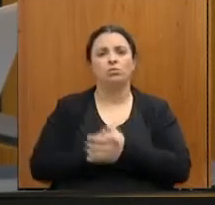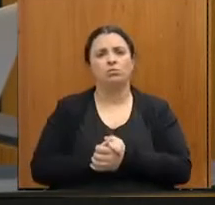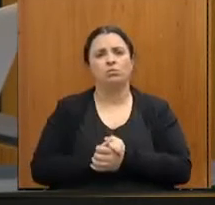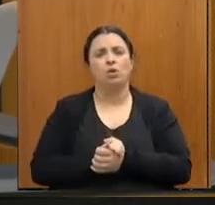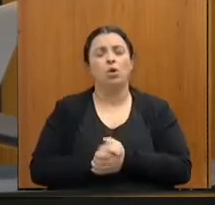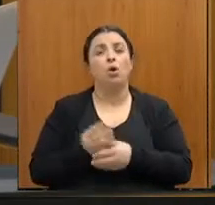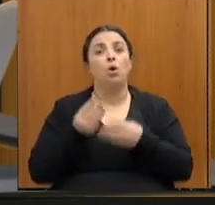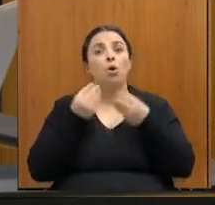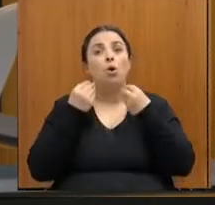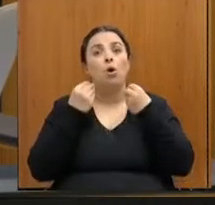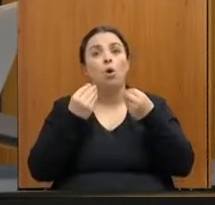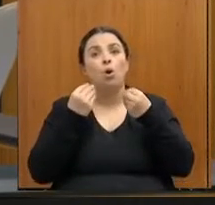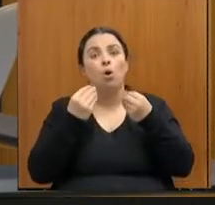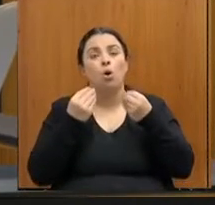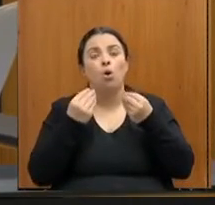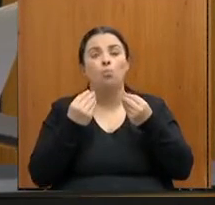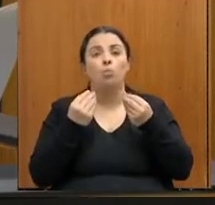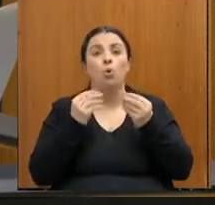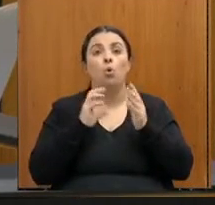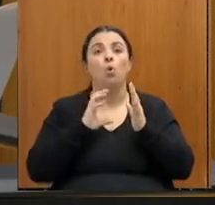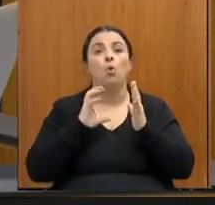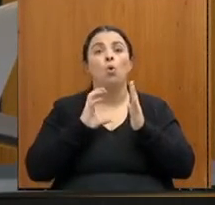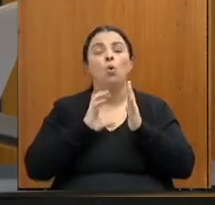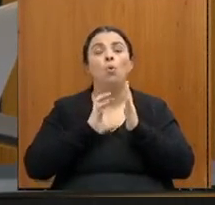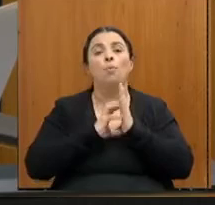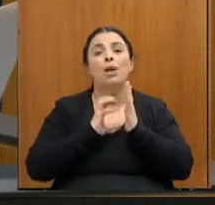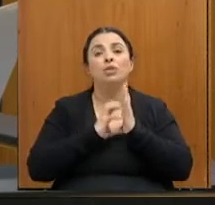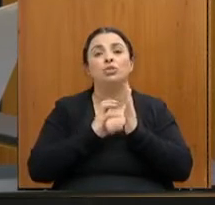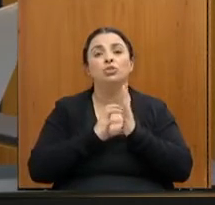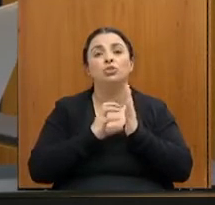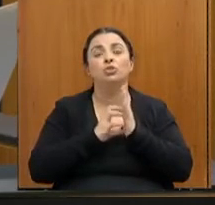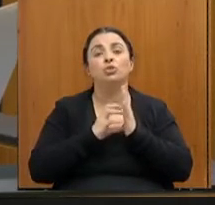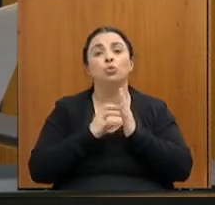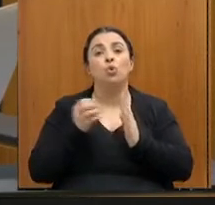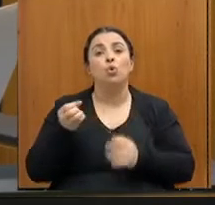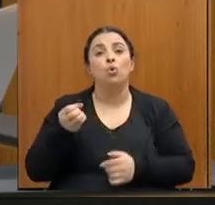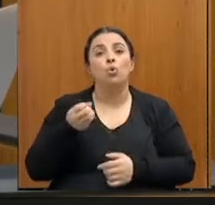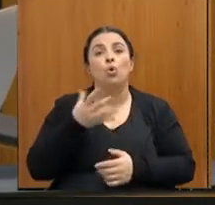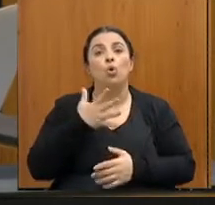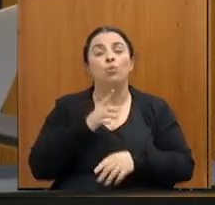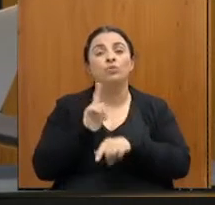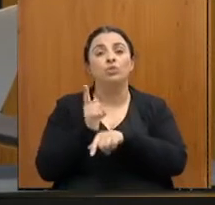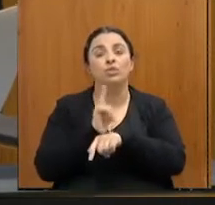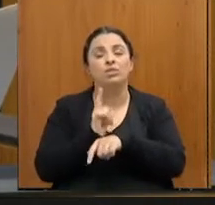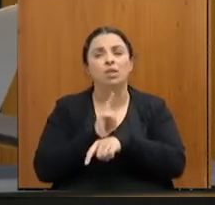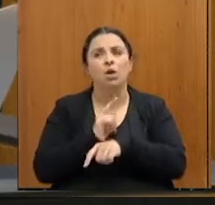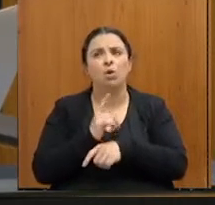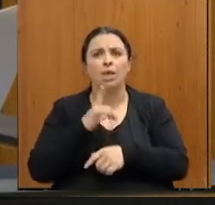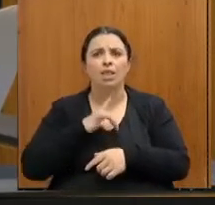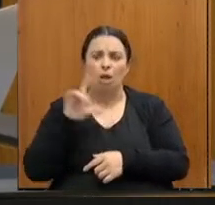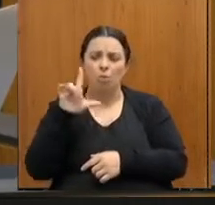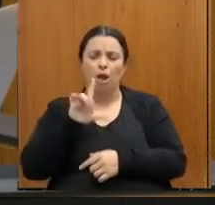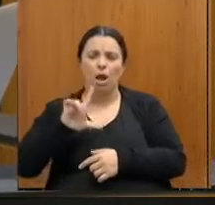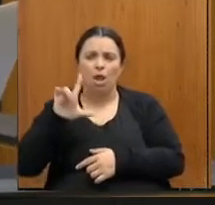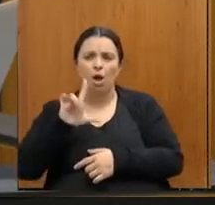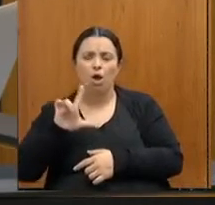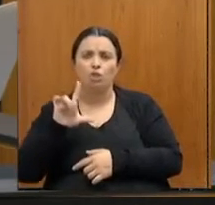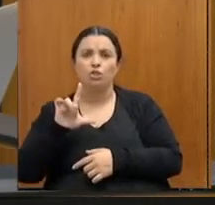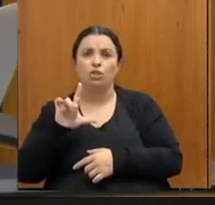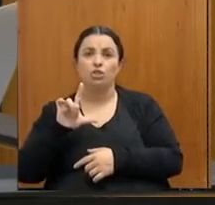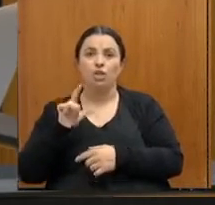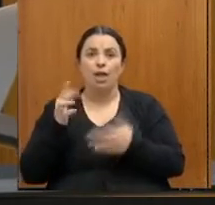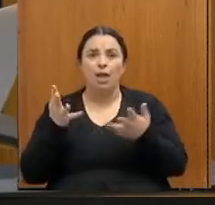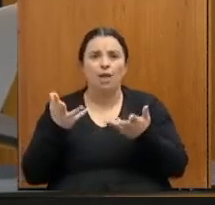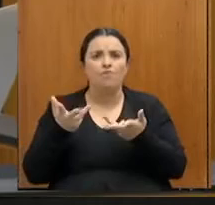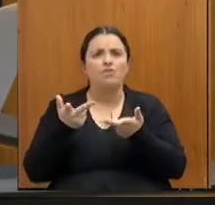a gestão do partido novo que vem numa lógica da eficiência que vem numa lógica da